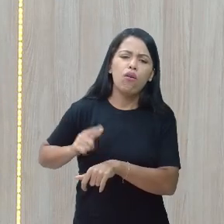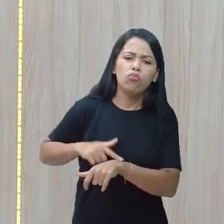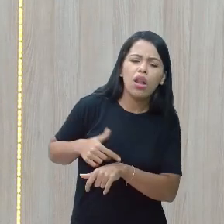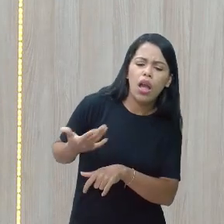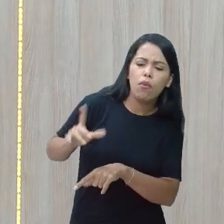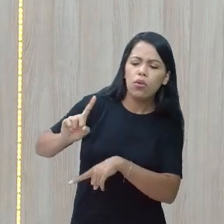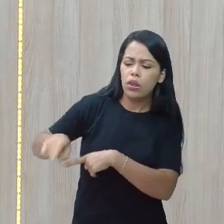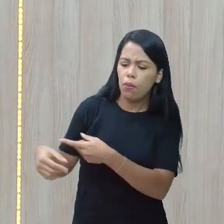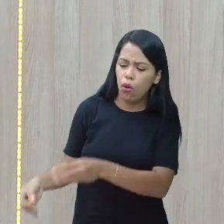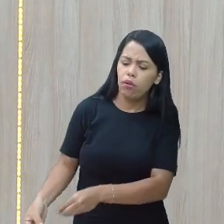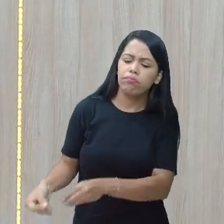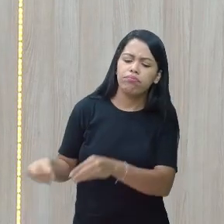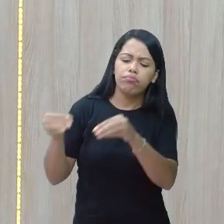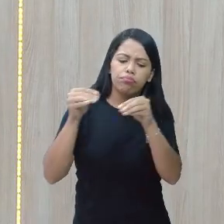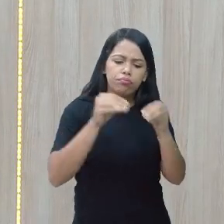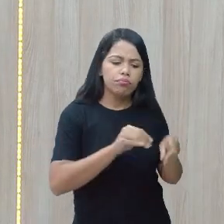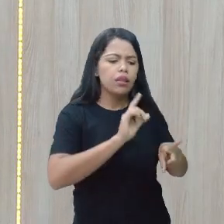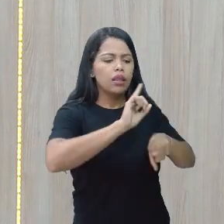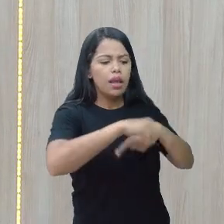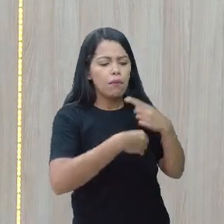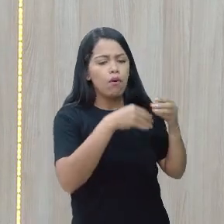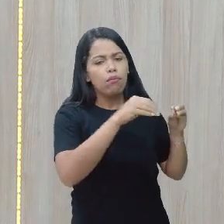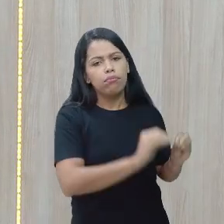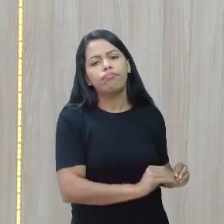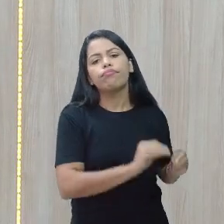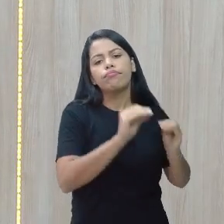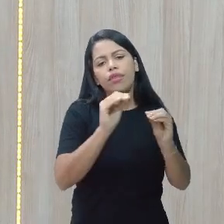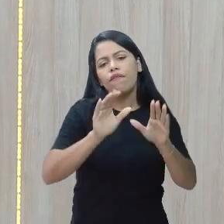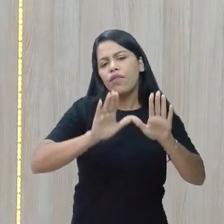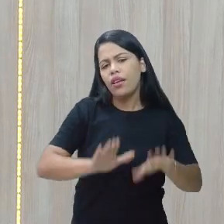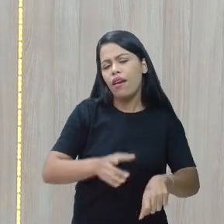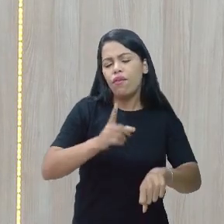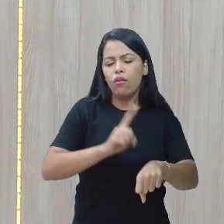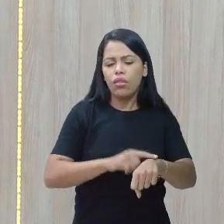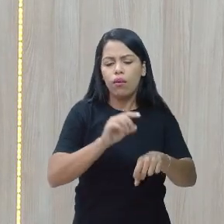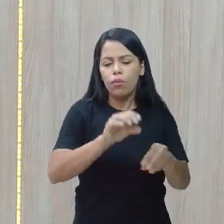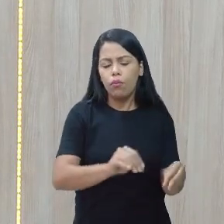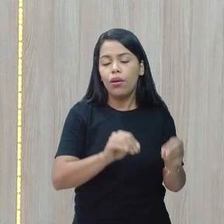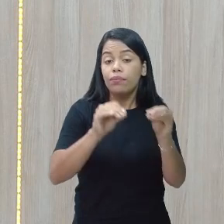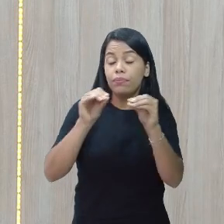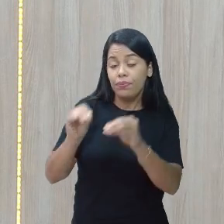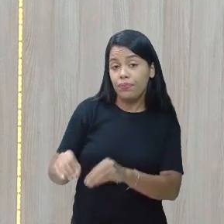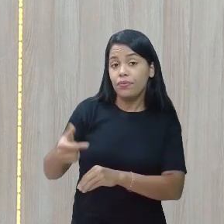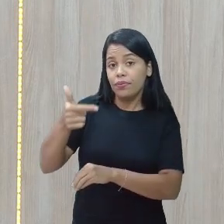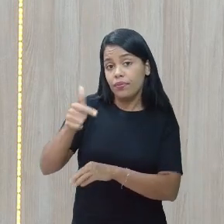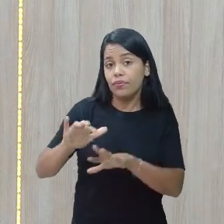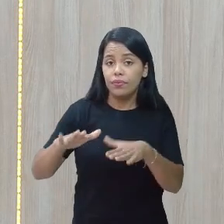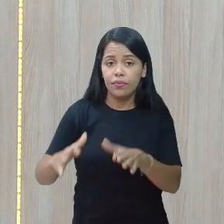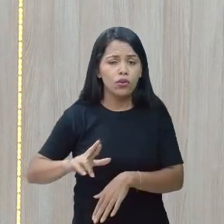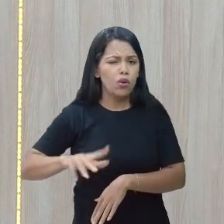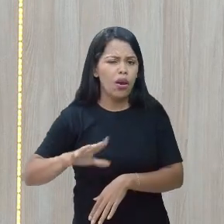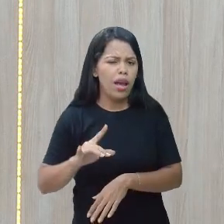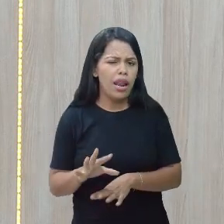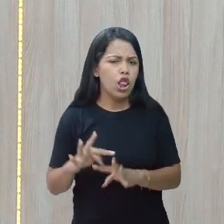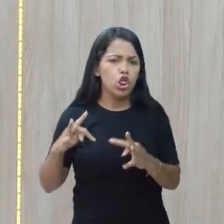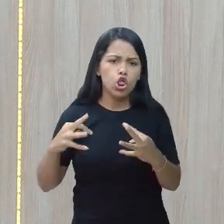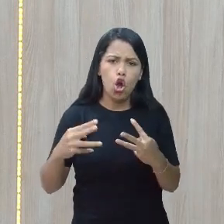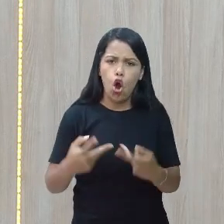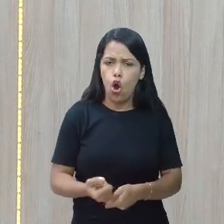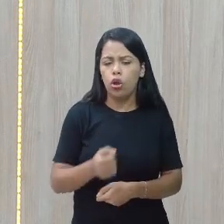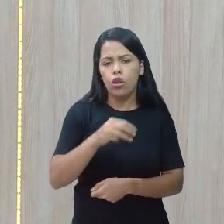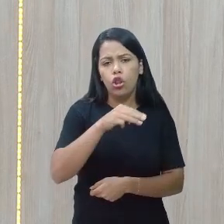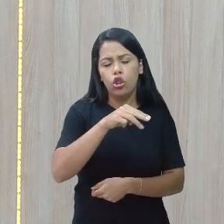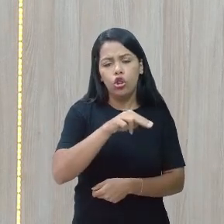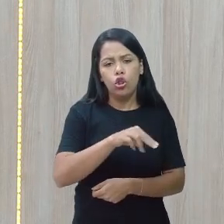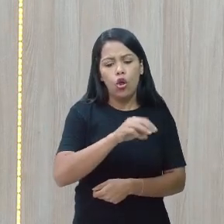depois se moviam e ficavam um tempo ali, depois se moviam novamente, então eles não eram completamente nômades,